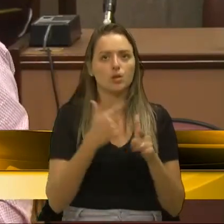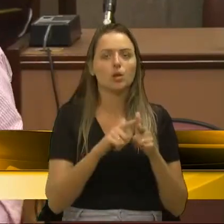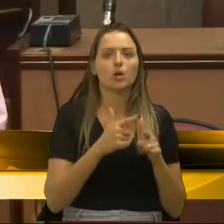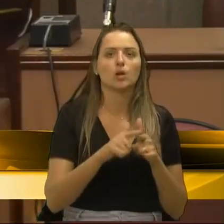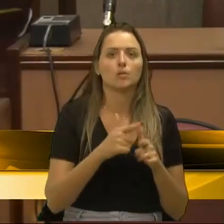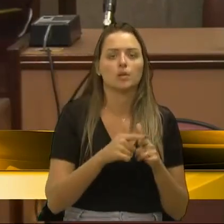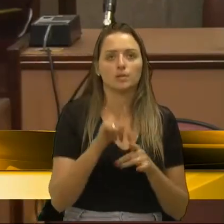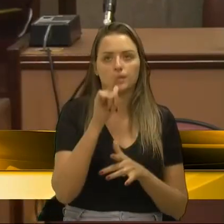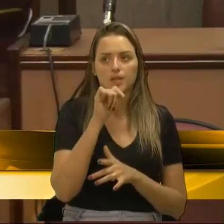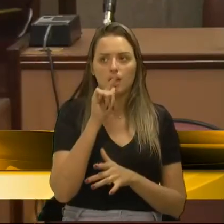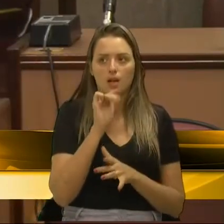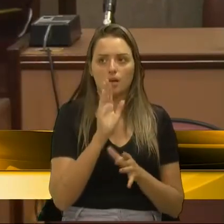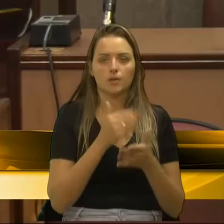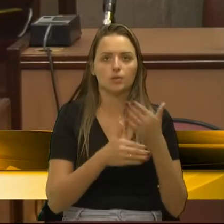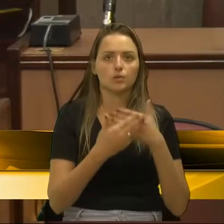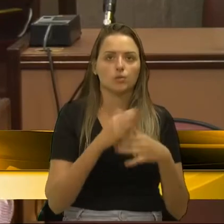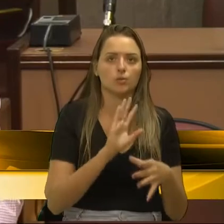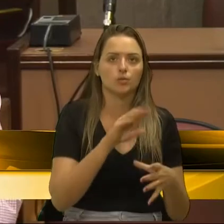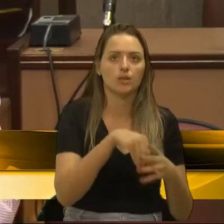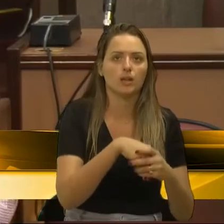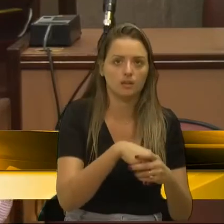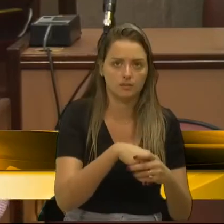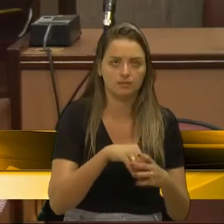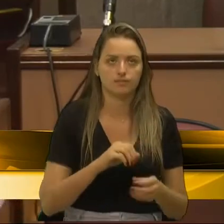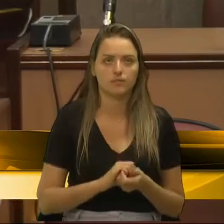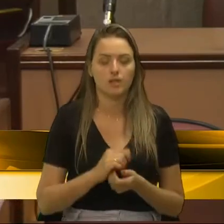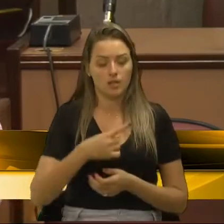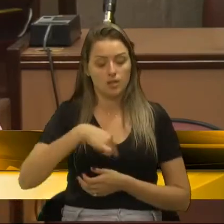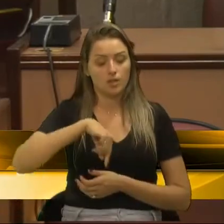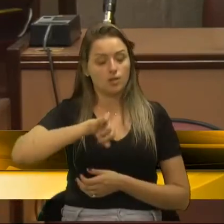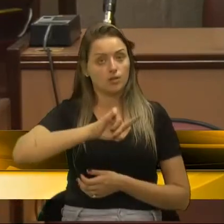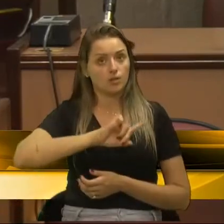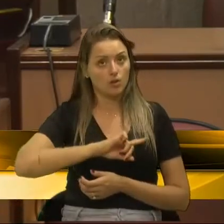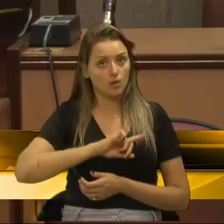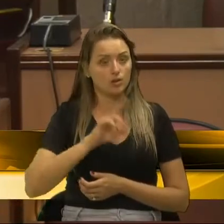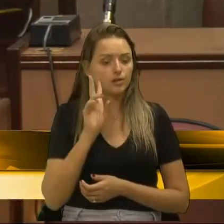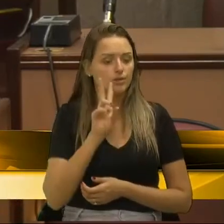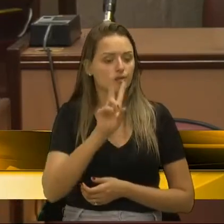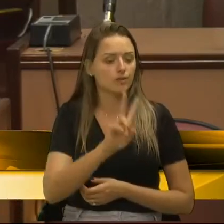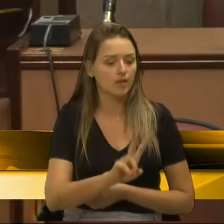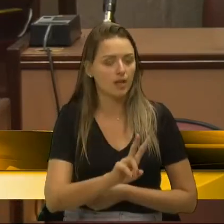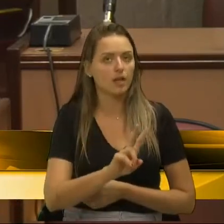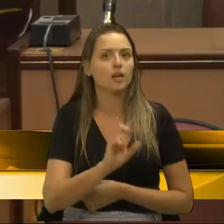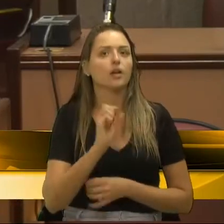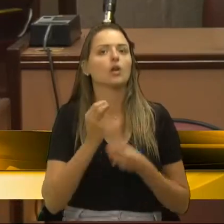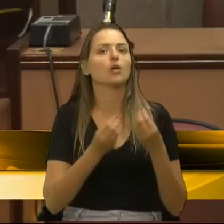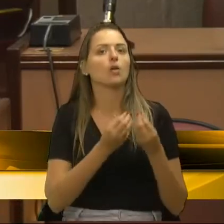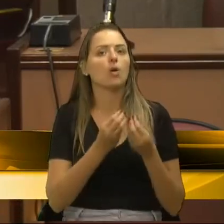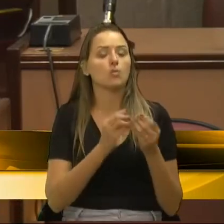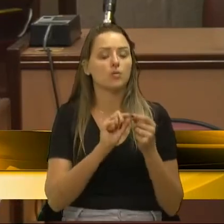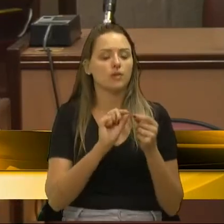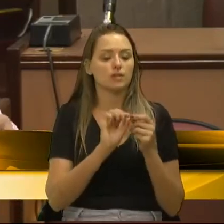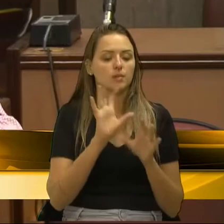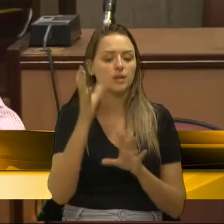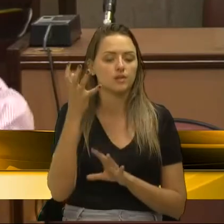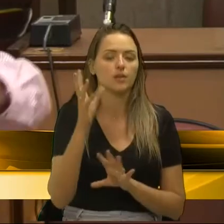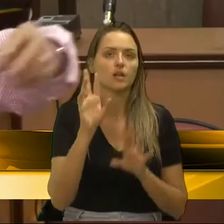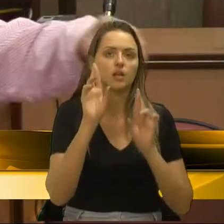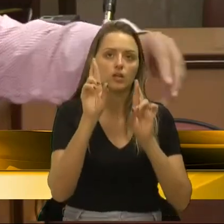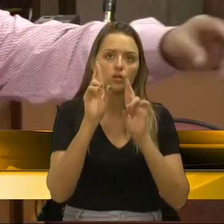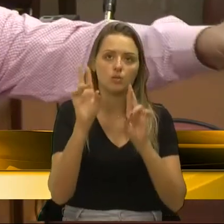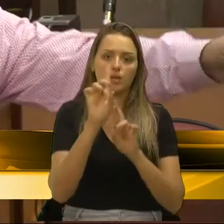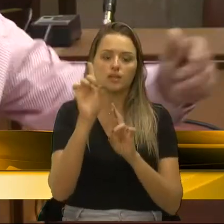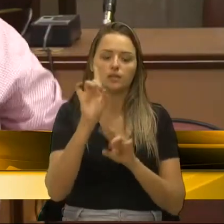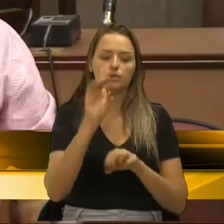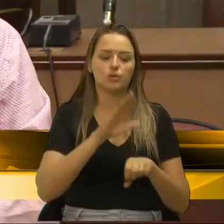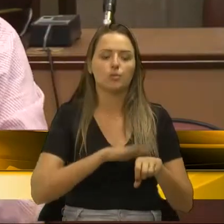a água correu tudo dentro. Então, a gente pelo menos vê uma luz. Espero que isso não fique só